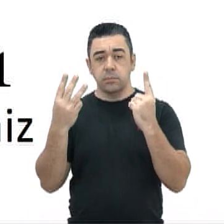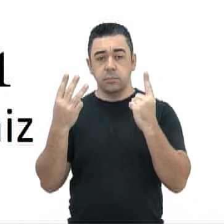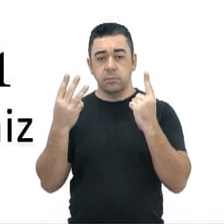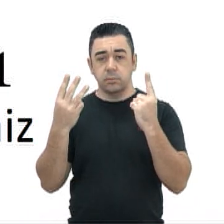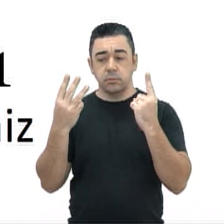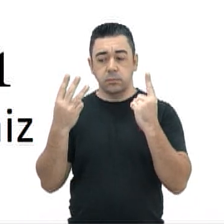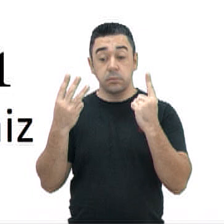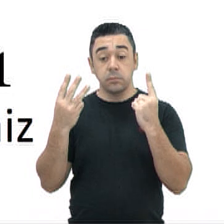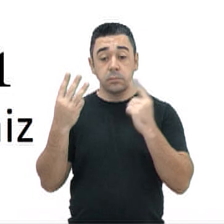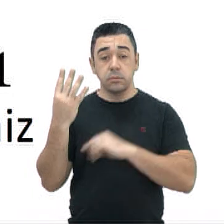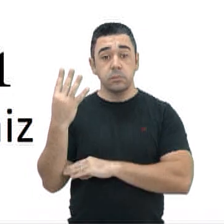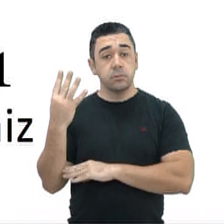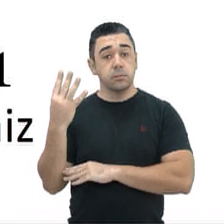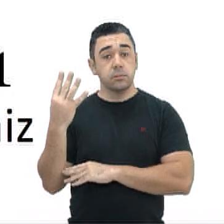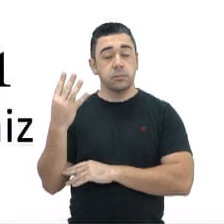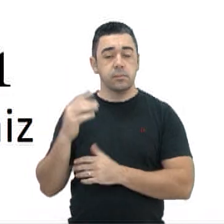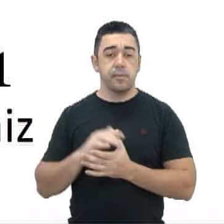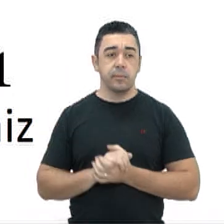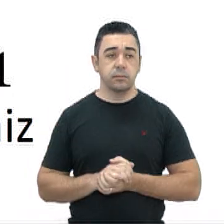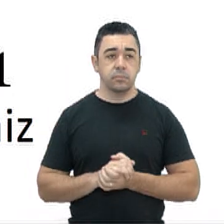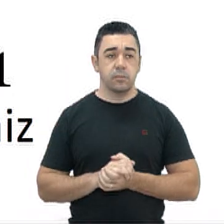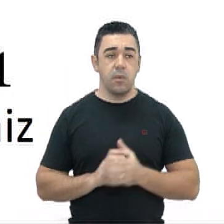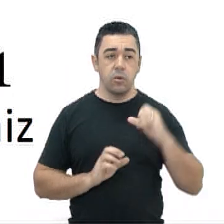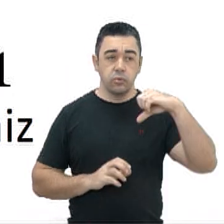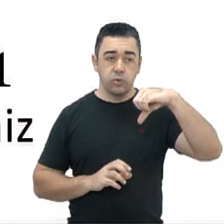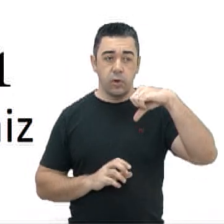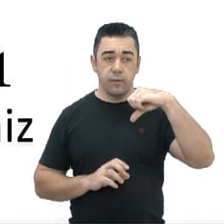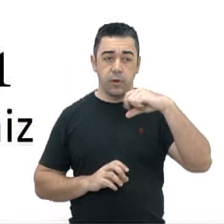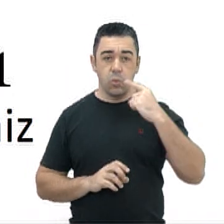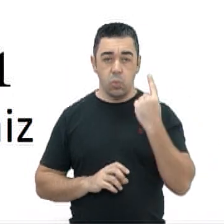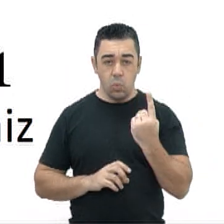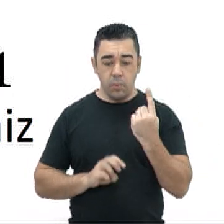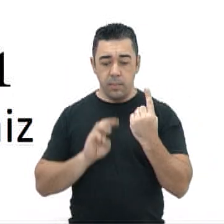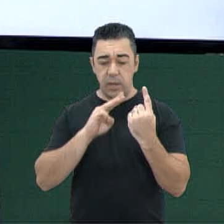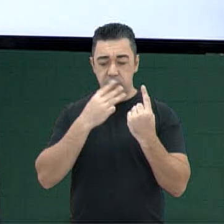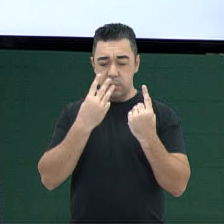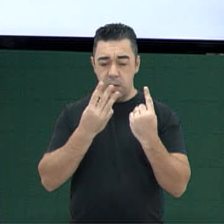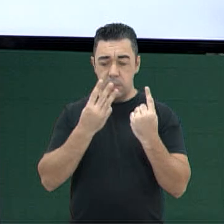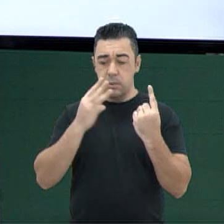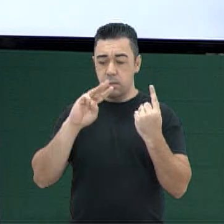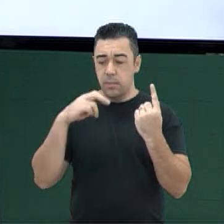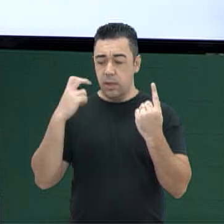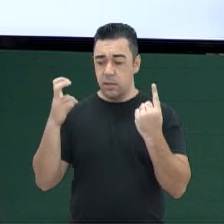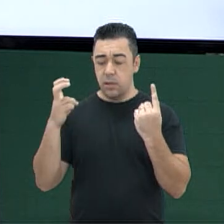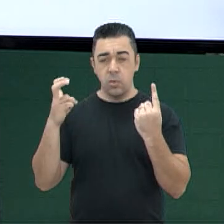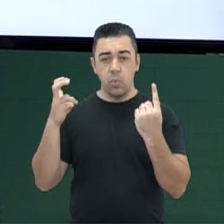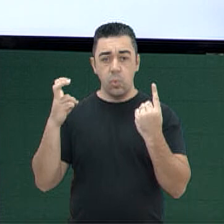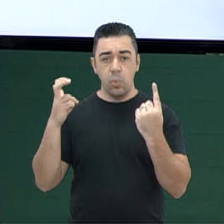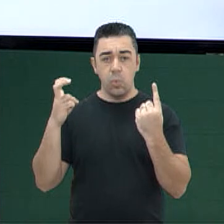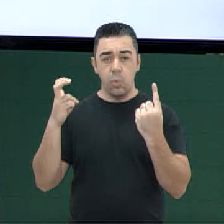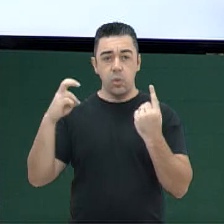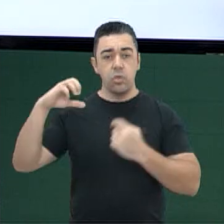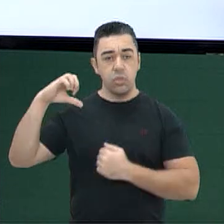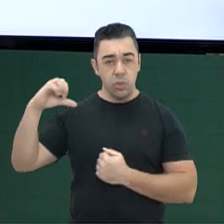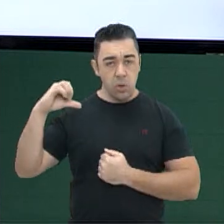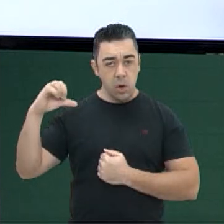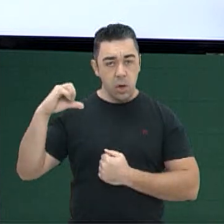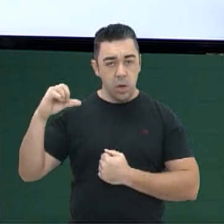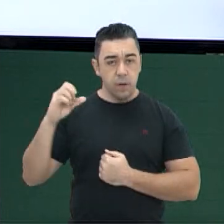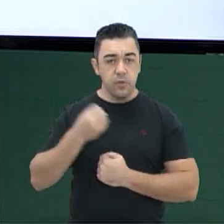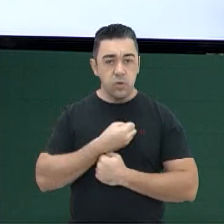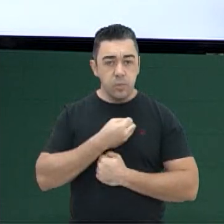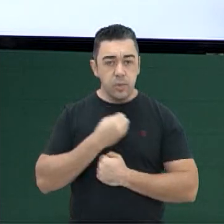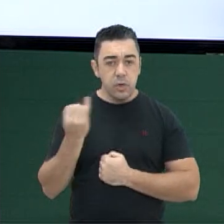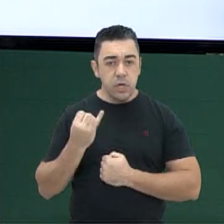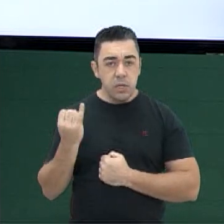3. Só números ímpares na conta. 9 é 1 mais 3 mais 5, ou seja,